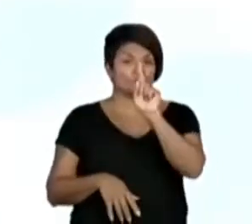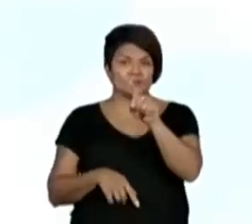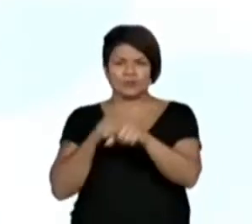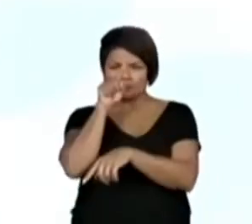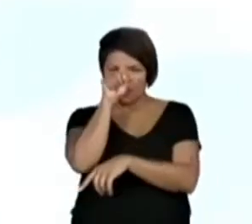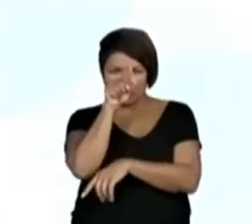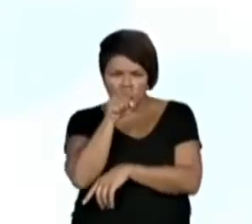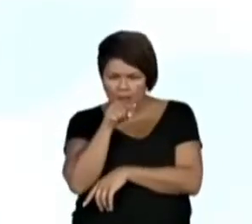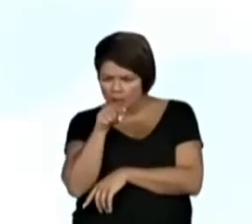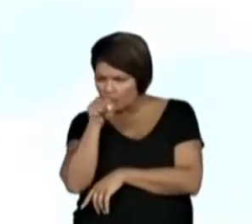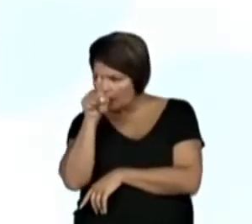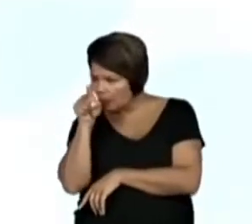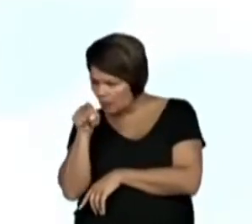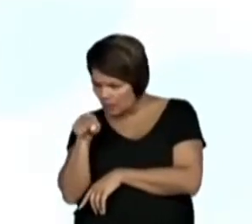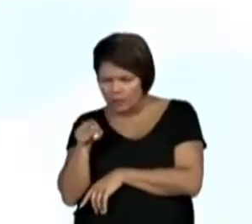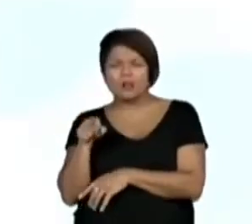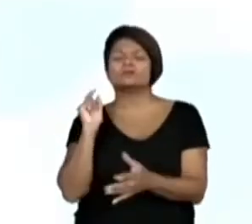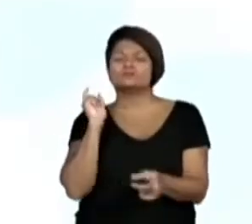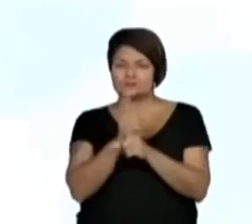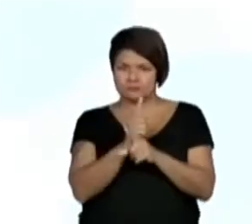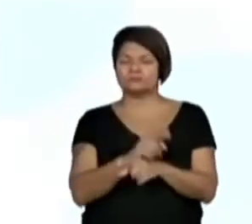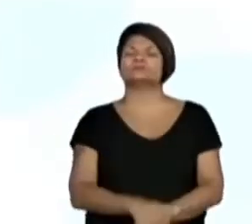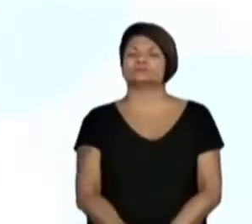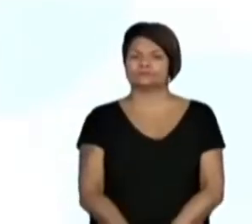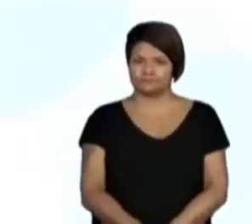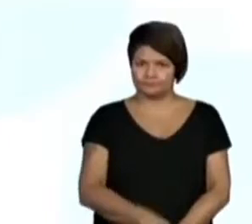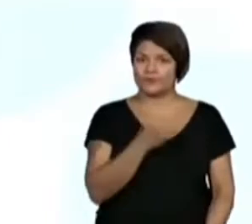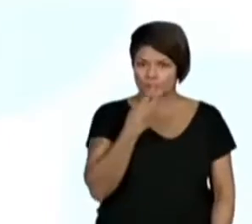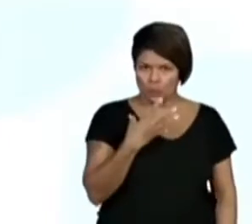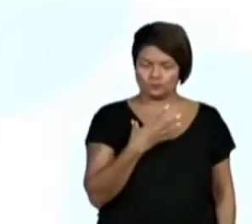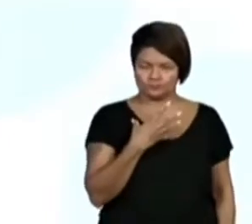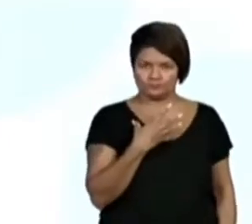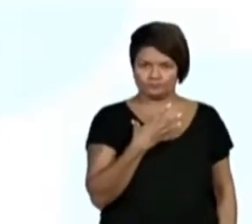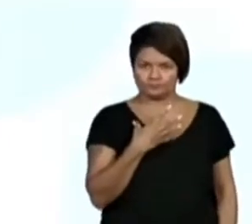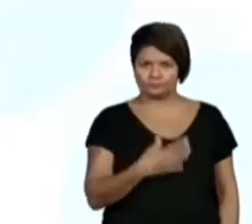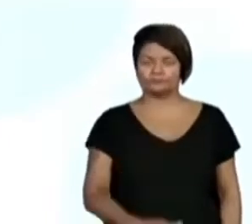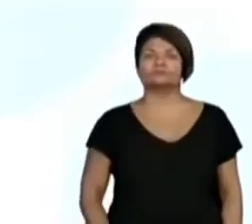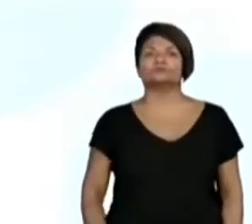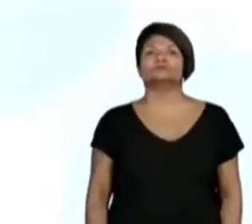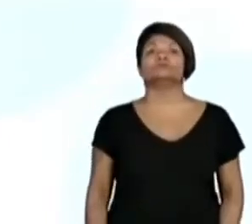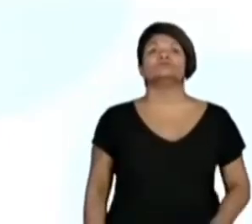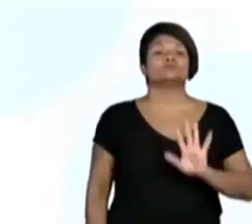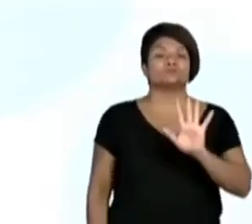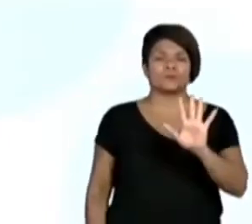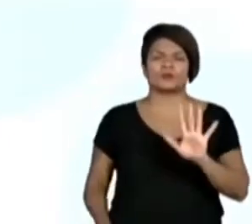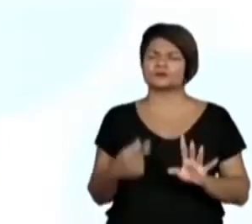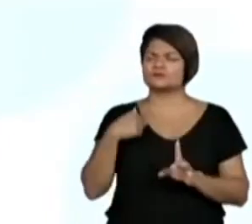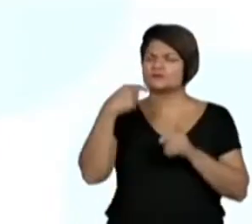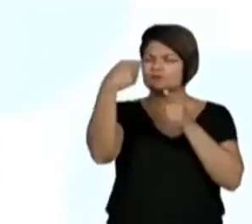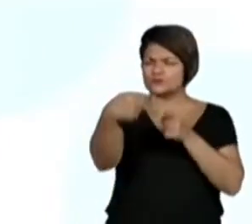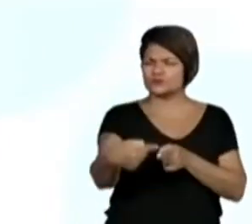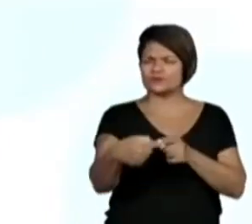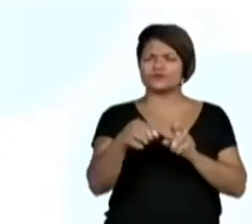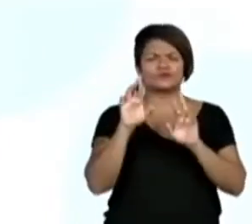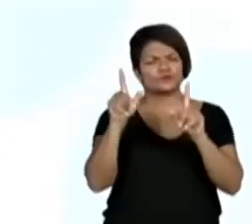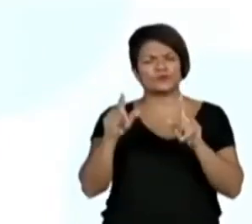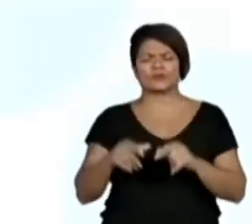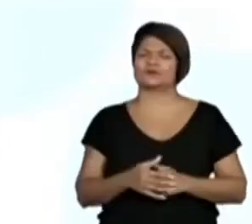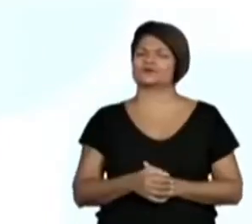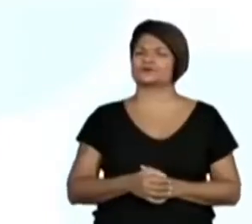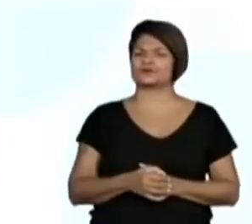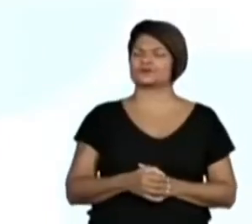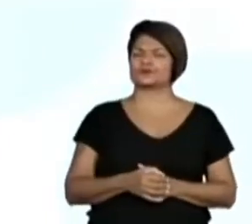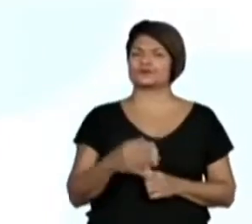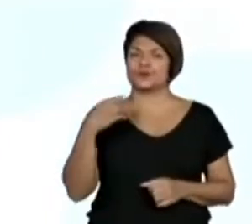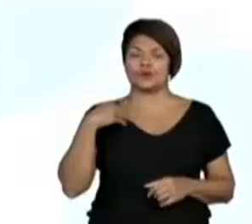localizá-las. Então, eu vou dizer o nome delas, só que eu vou fazer um desafio diferente, professora Joyce. Eu